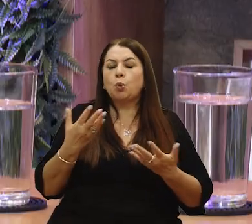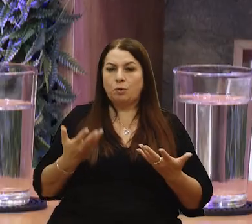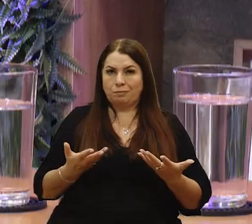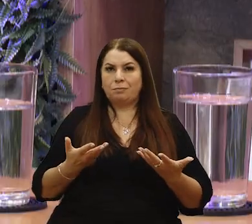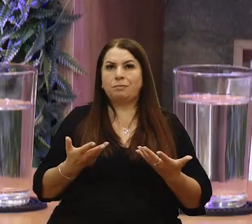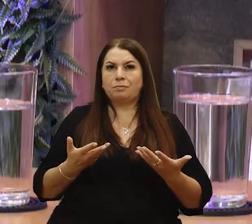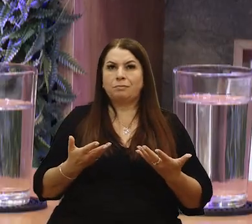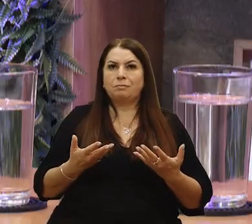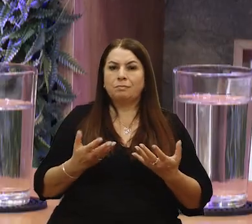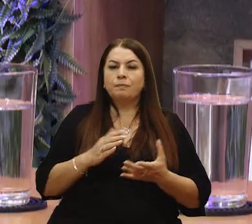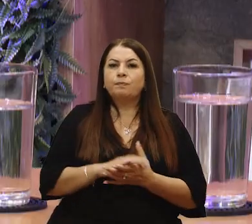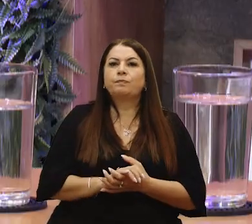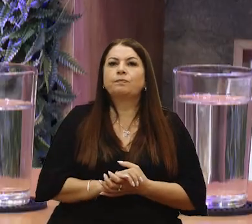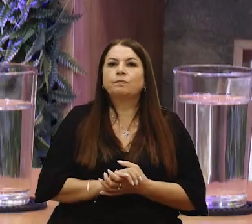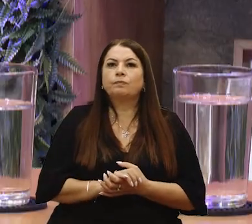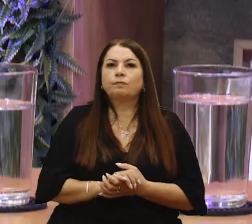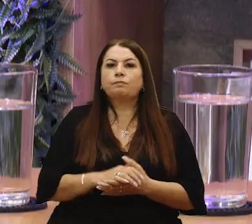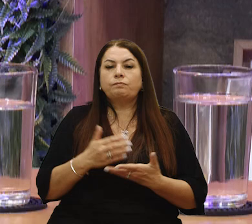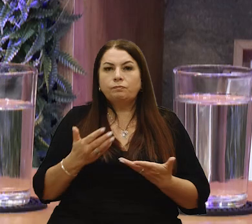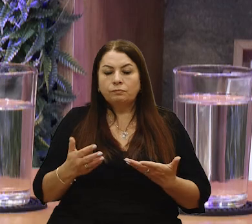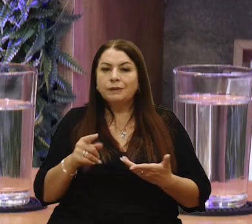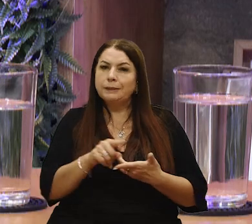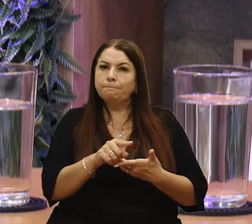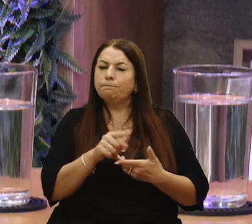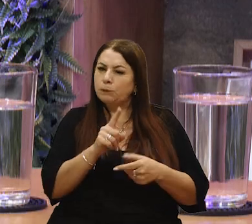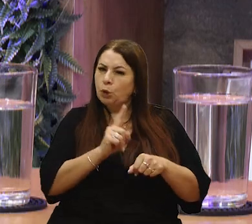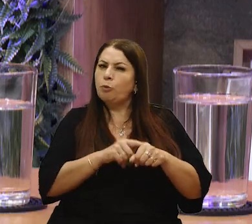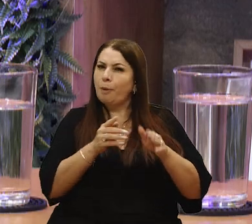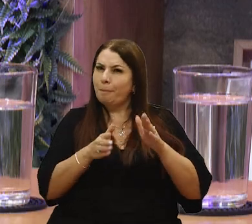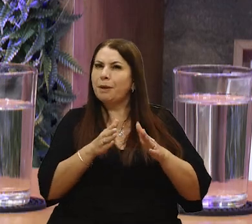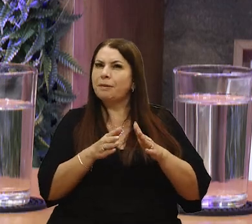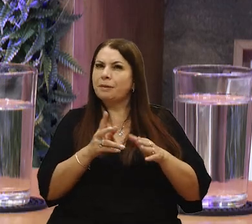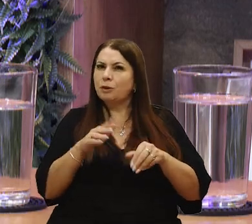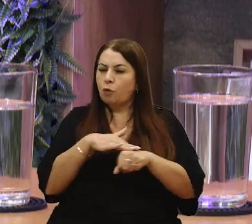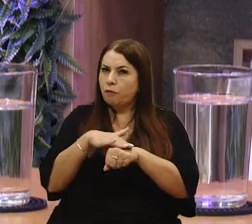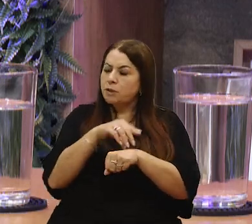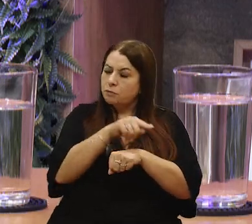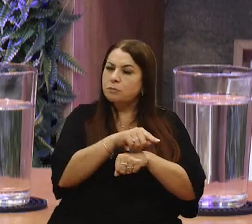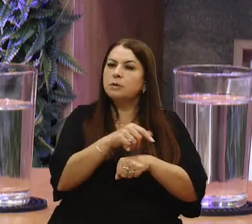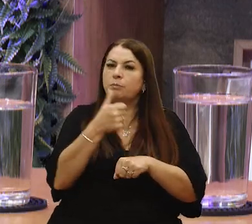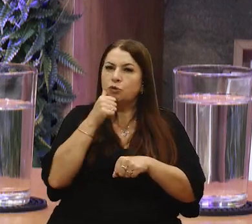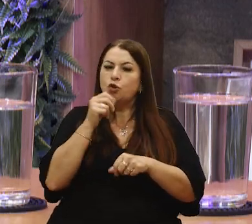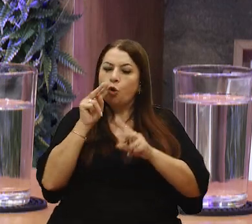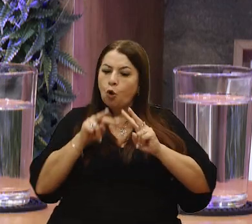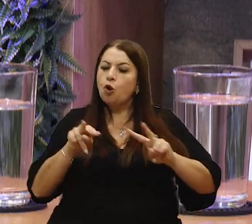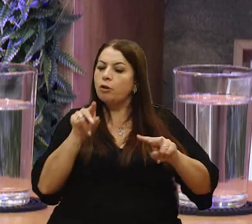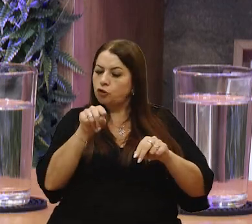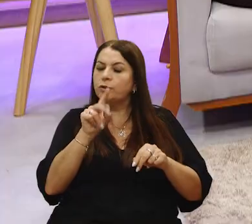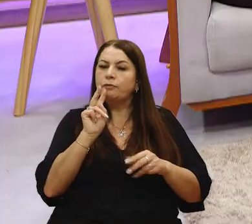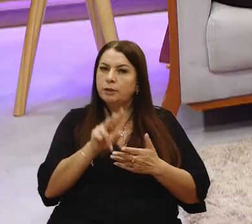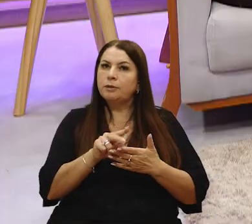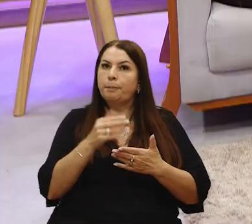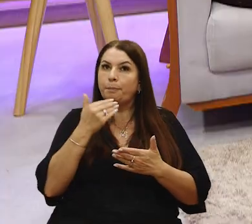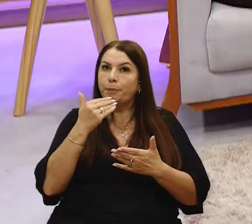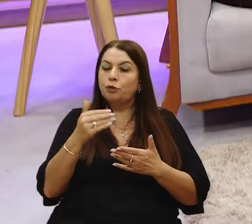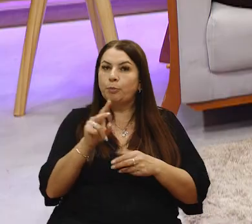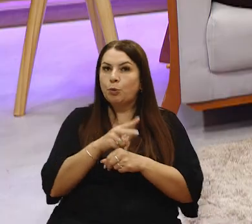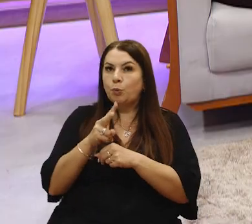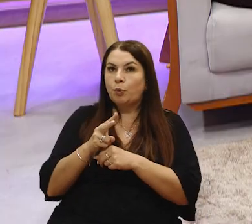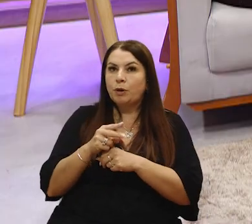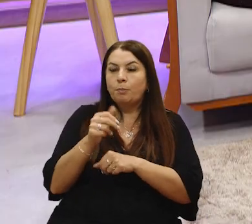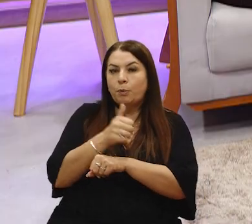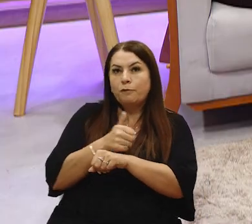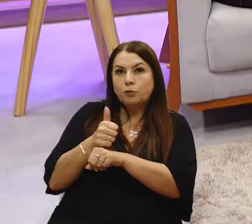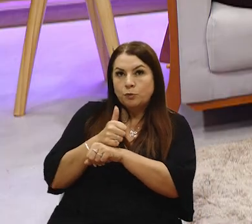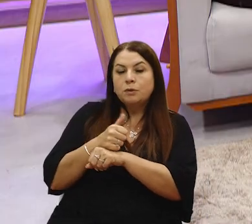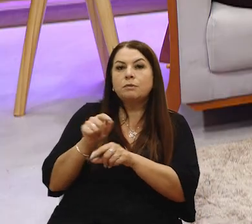que melhora um aspecto, e aí, aos poucos, ele vai conseguindo levar esse tratamento de forma mais leve, né? Como se fosse um novo estilo